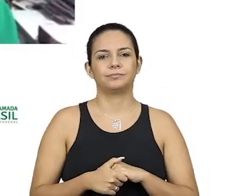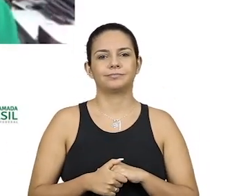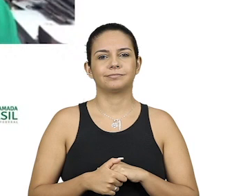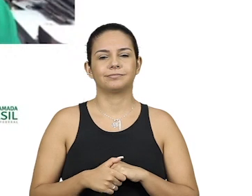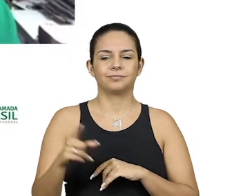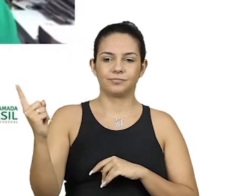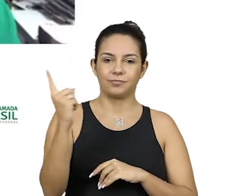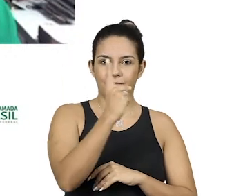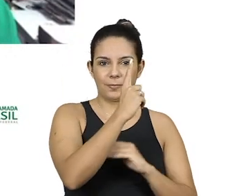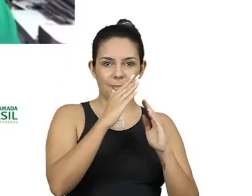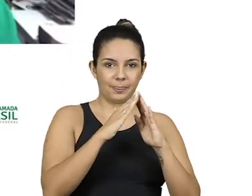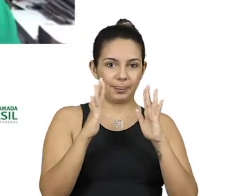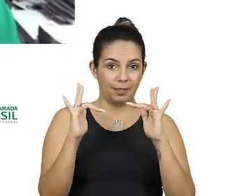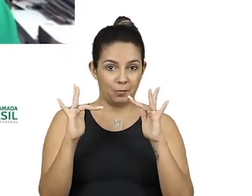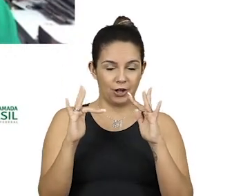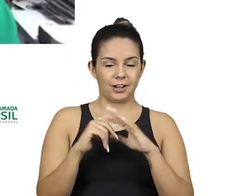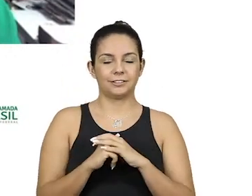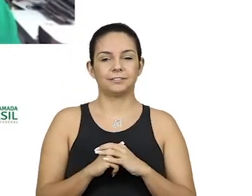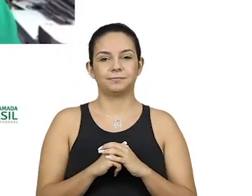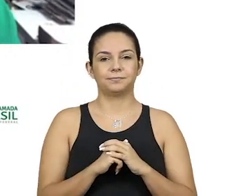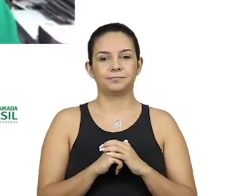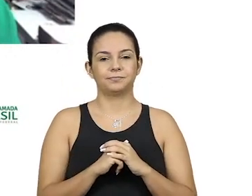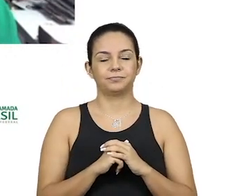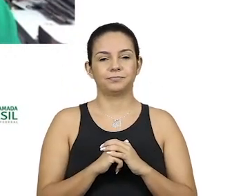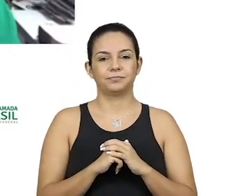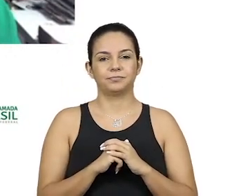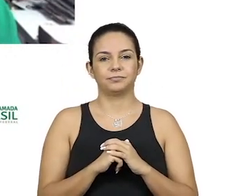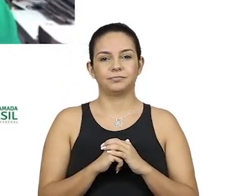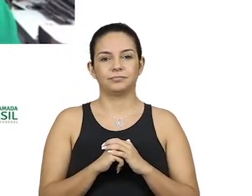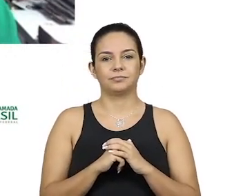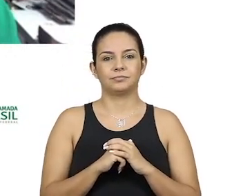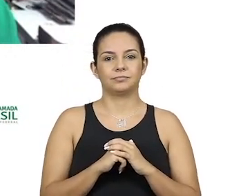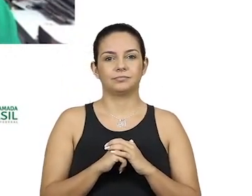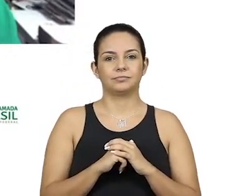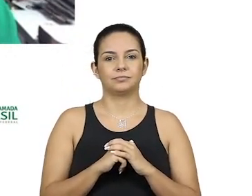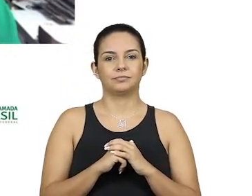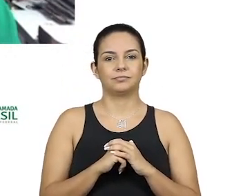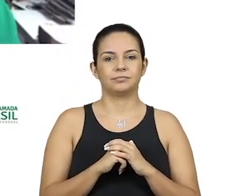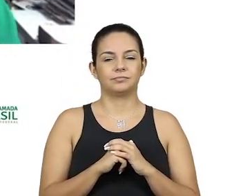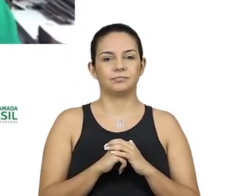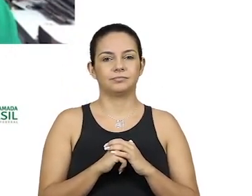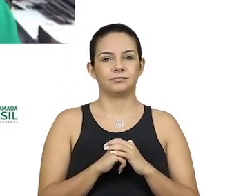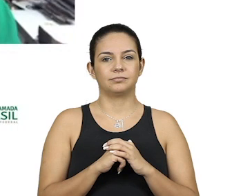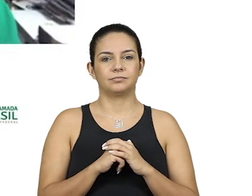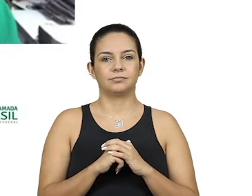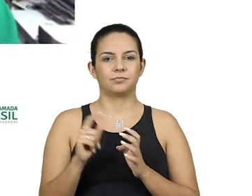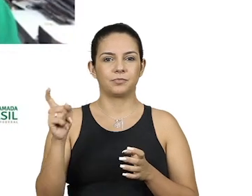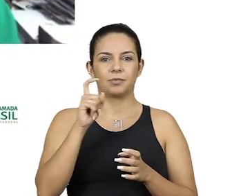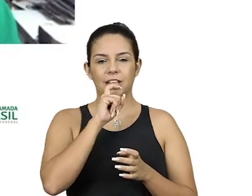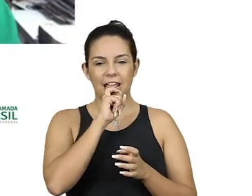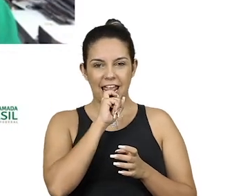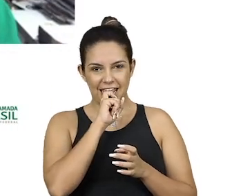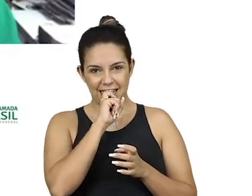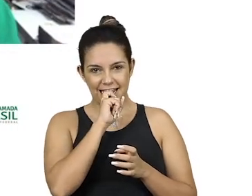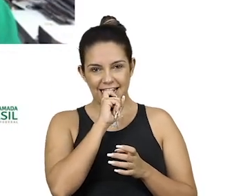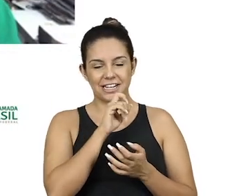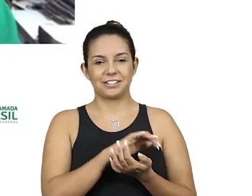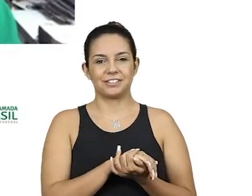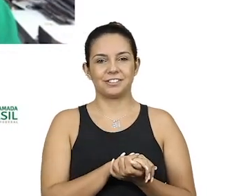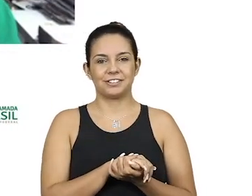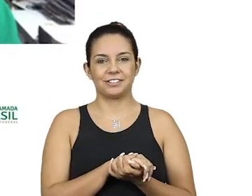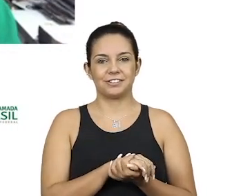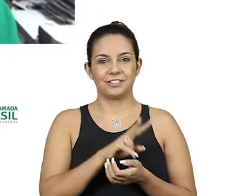para a casa da namorada, e ele invejava enormemente